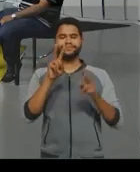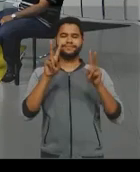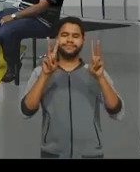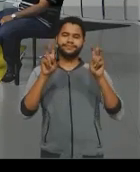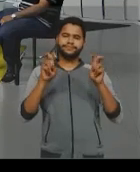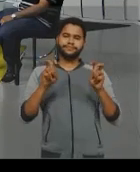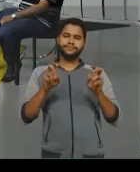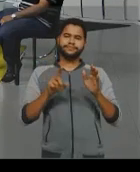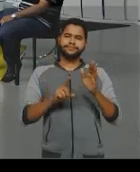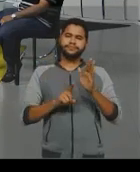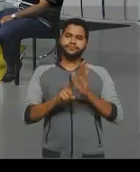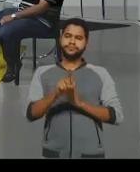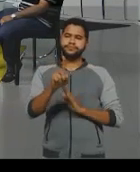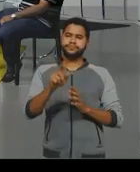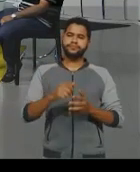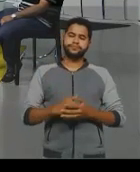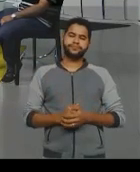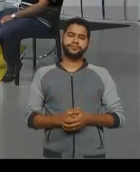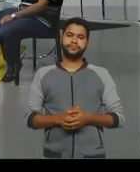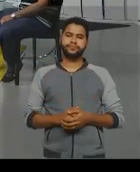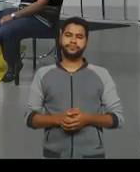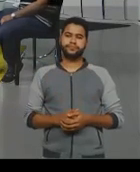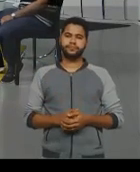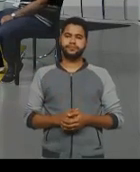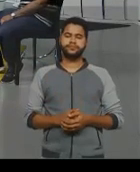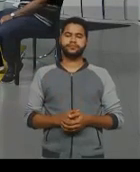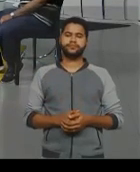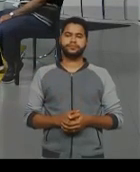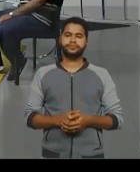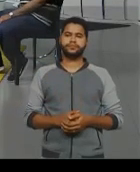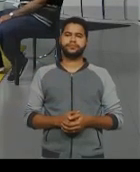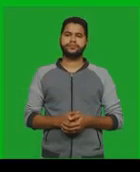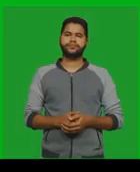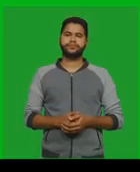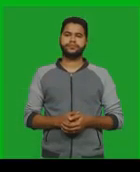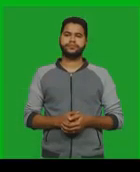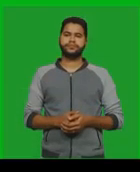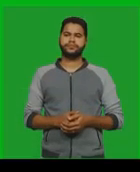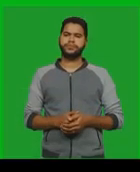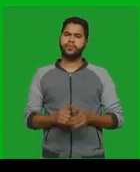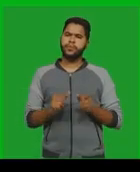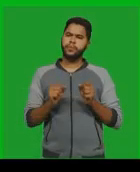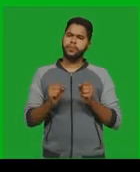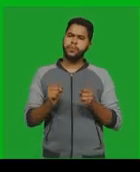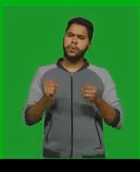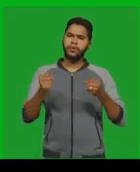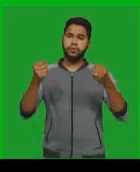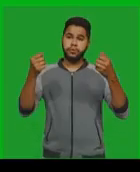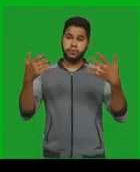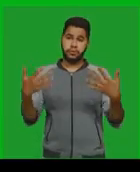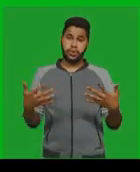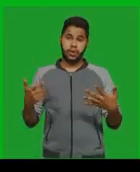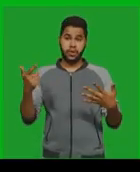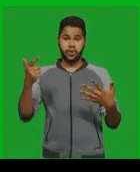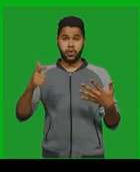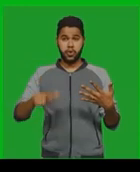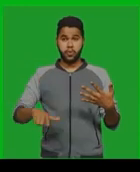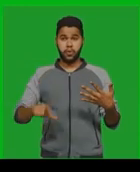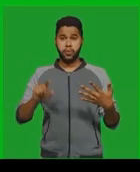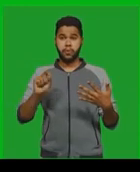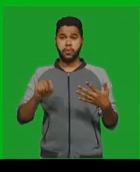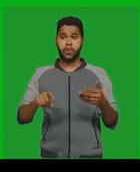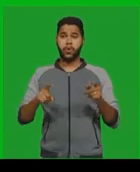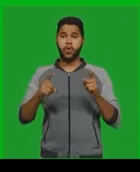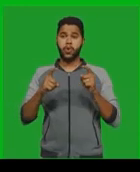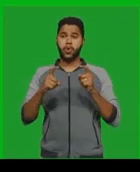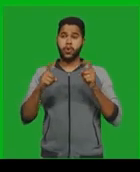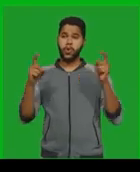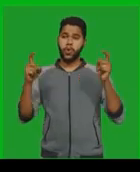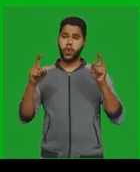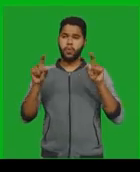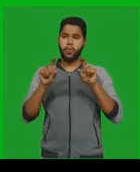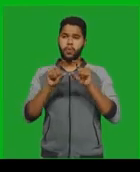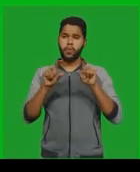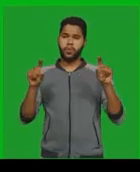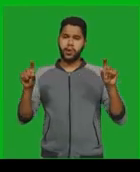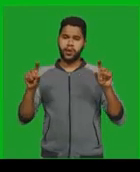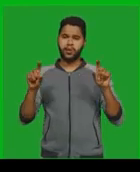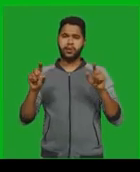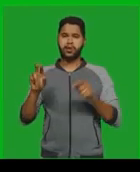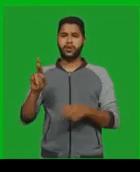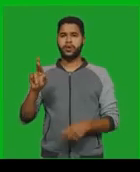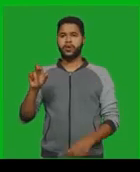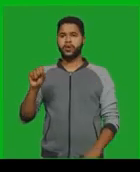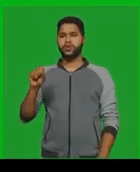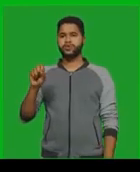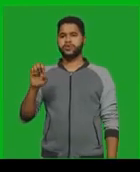nossas perguntas. Próxima pergunta. Poderia explicar novamente sobre tópico frasal? Rosiane dos Santos,